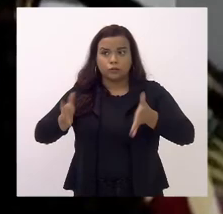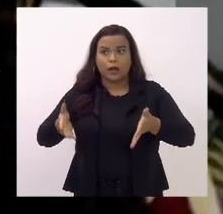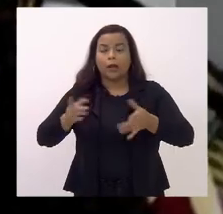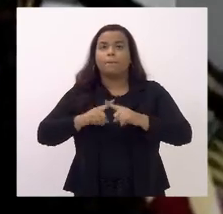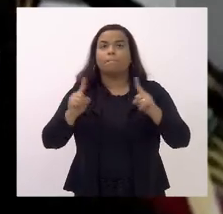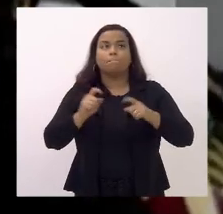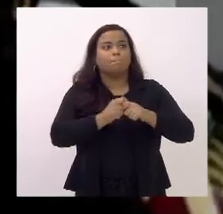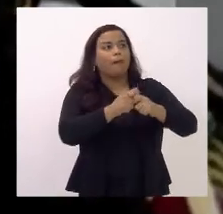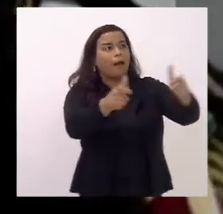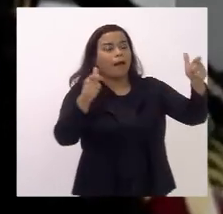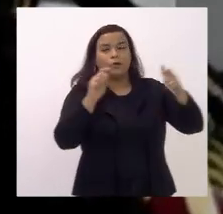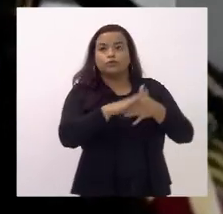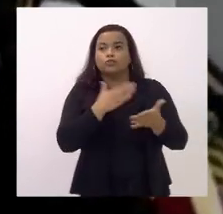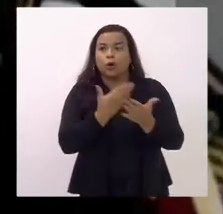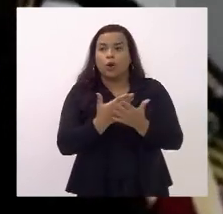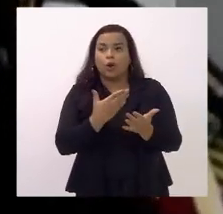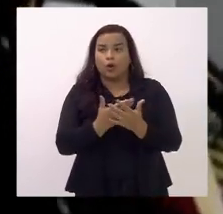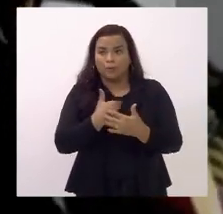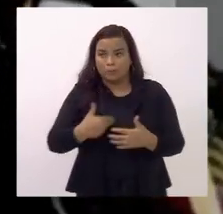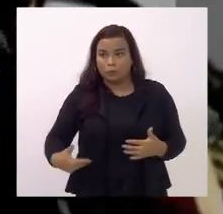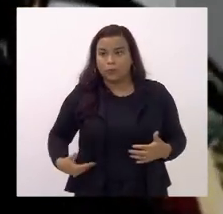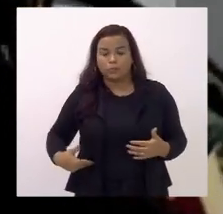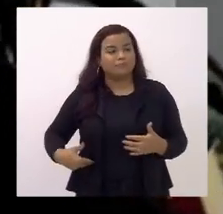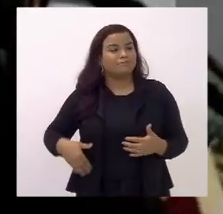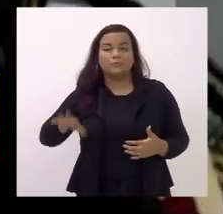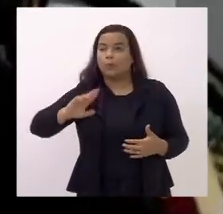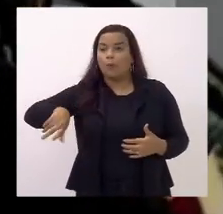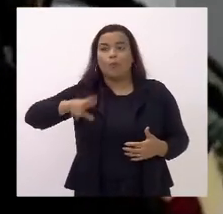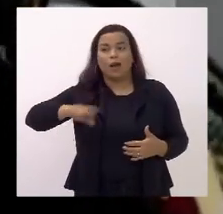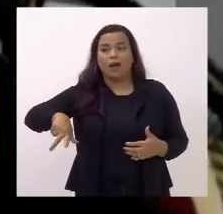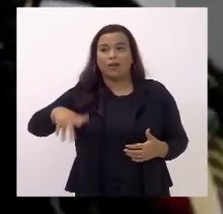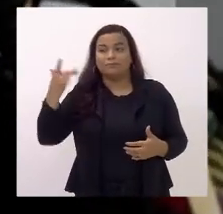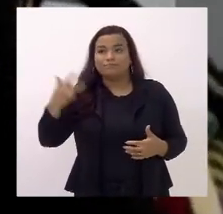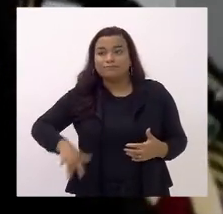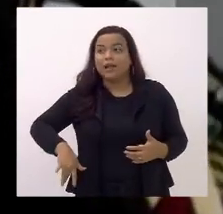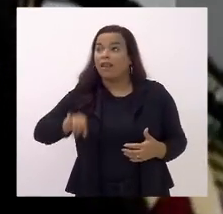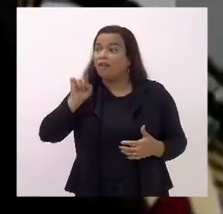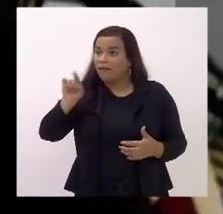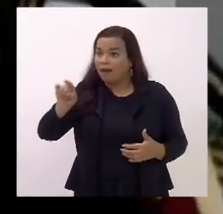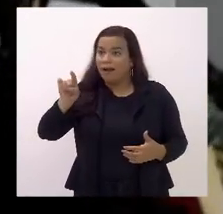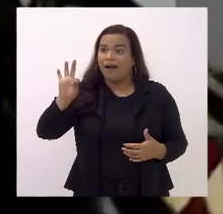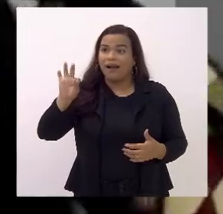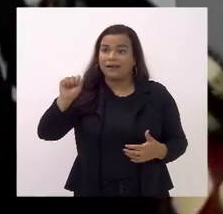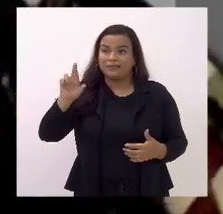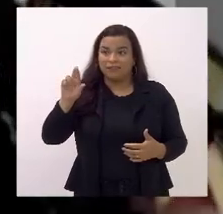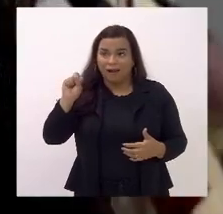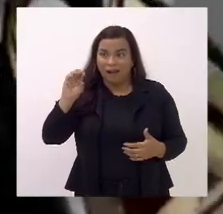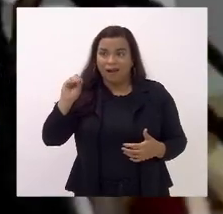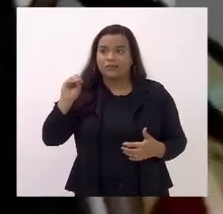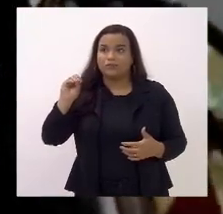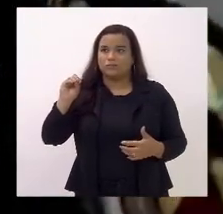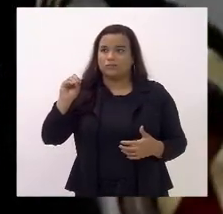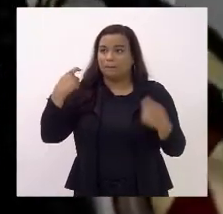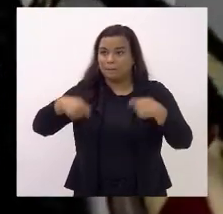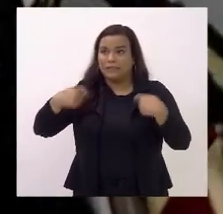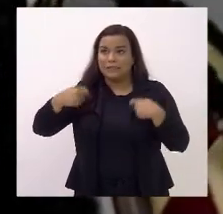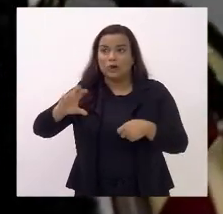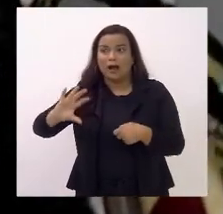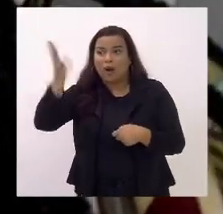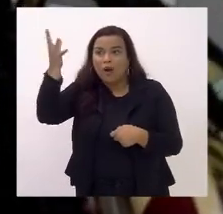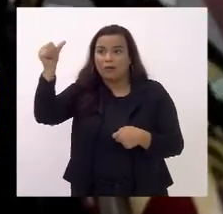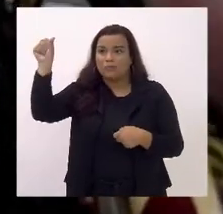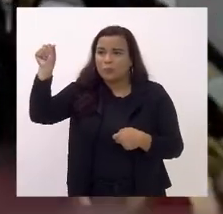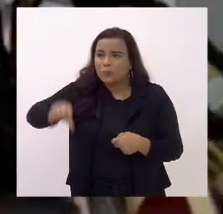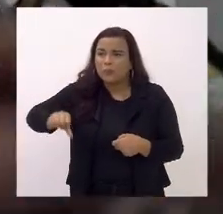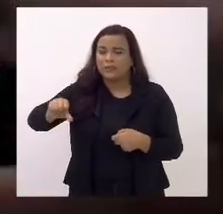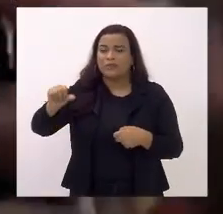são, infelizmente. Infelizmente, uma tragédia precisou acontecer para que se olhasse para uma unidade